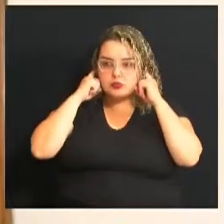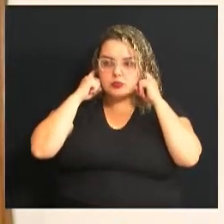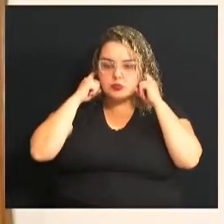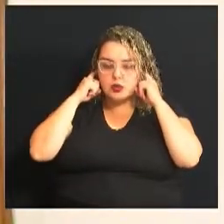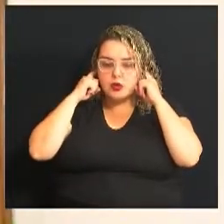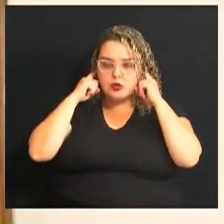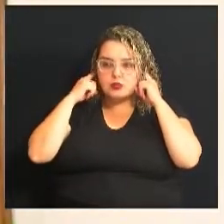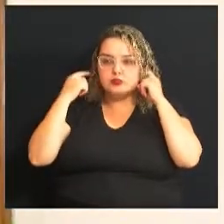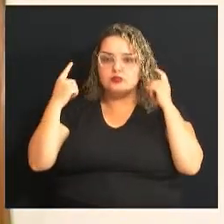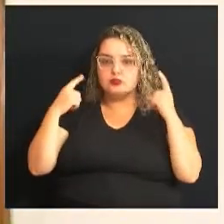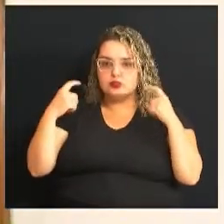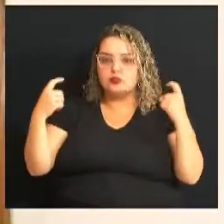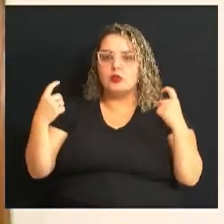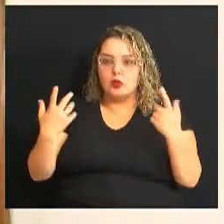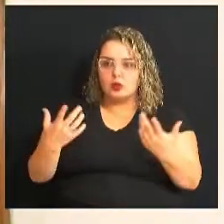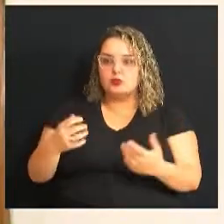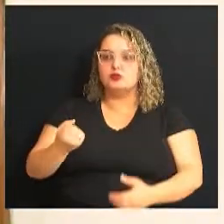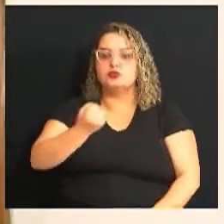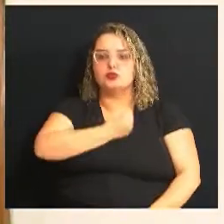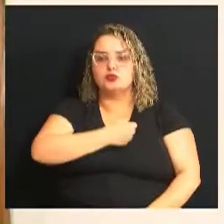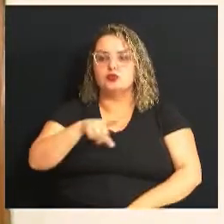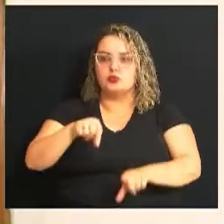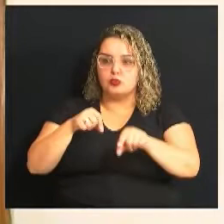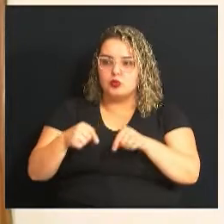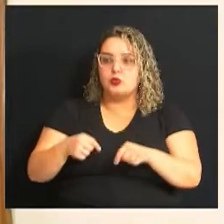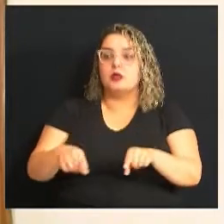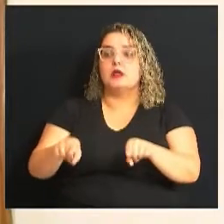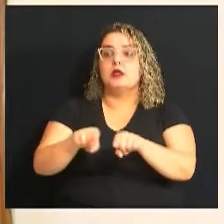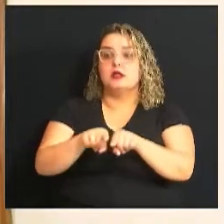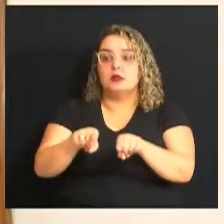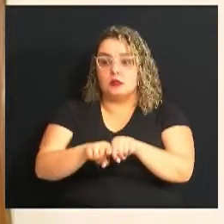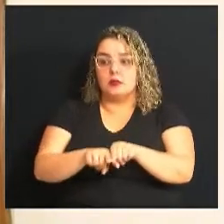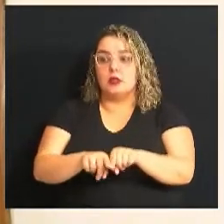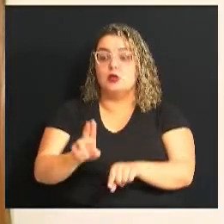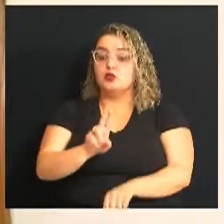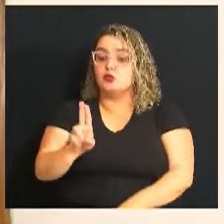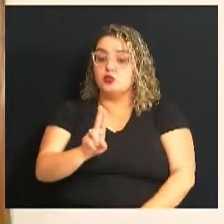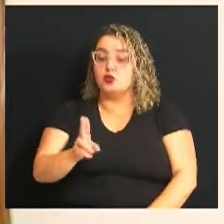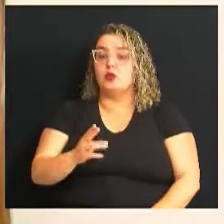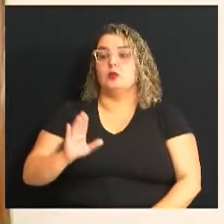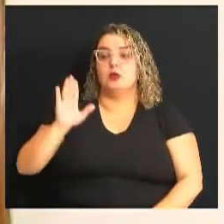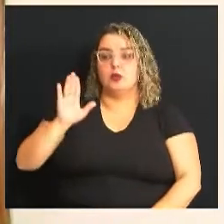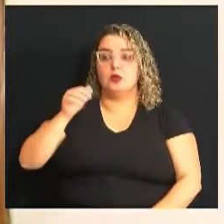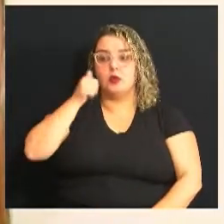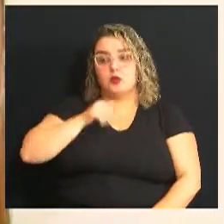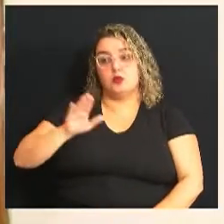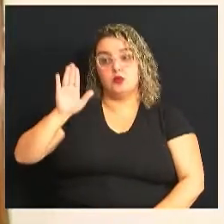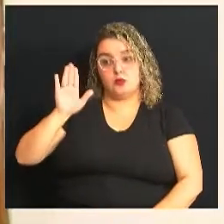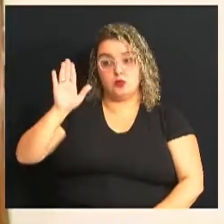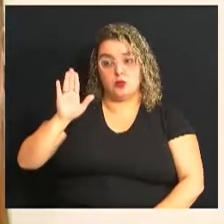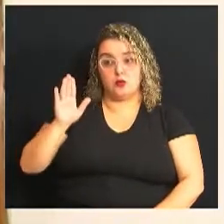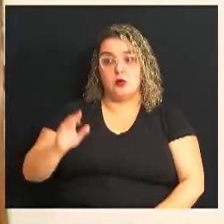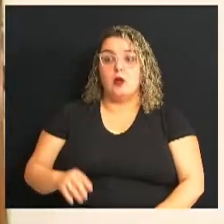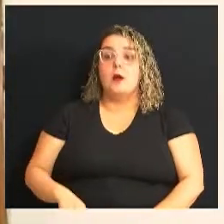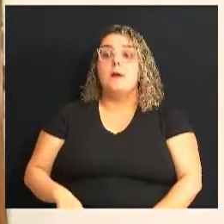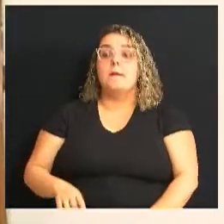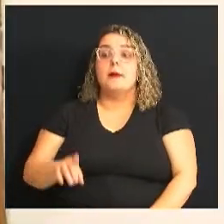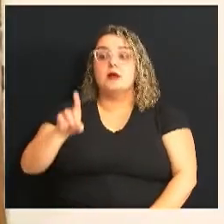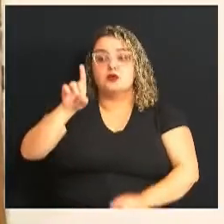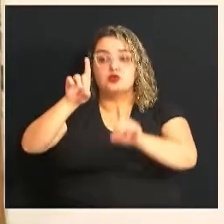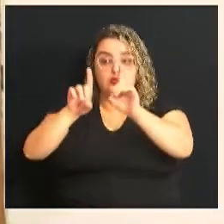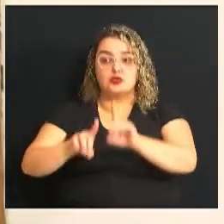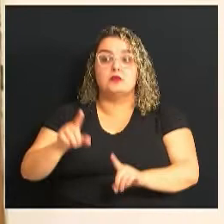com a indicação do número escolhido e o retorno do nome do candidato ou candidata. Já para os deficientes